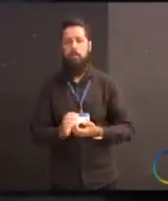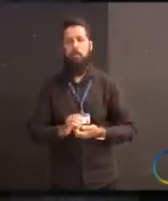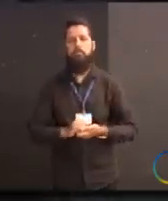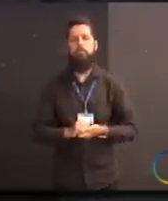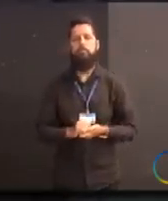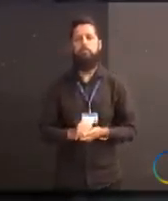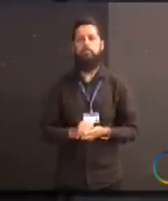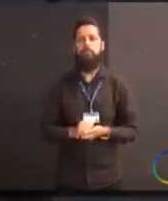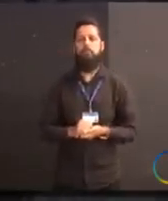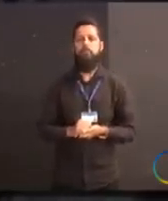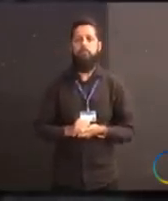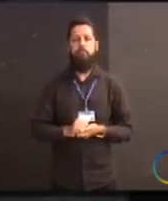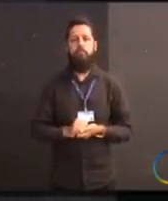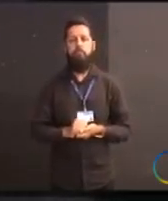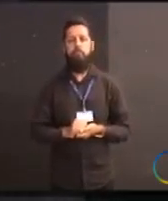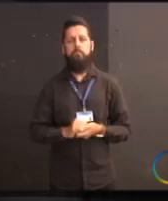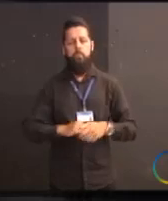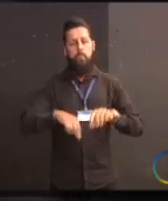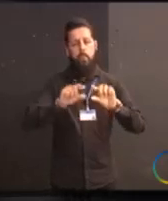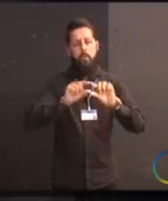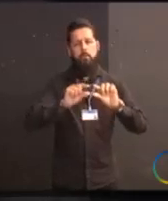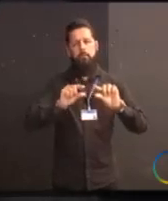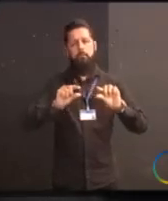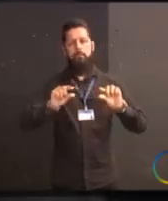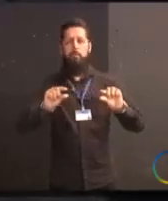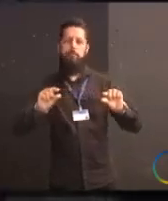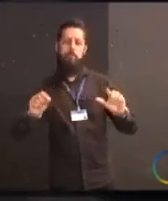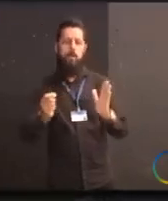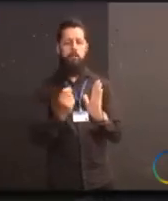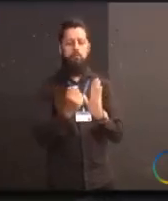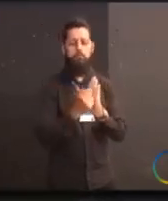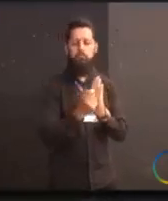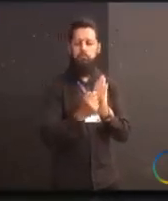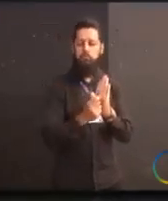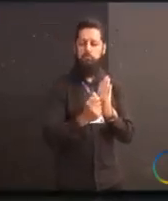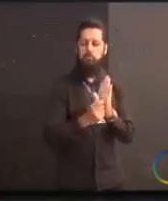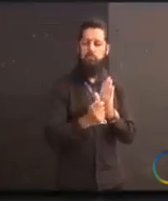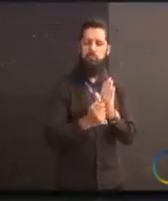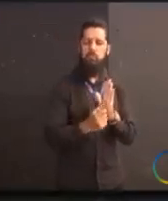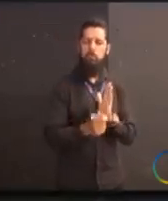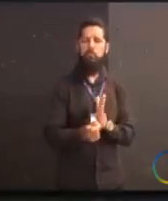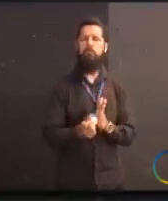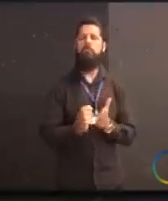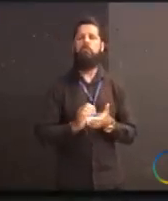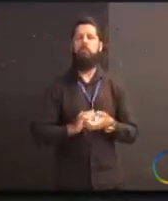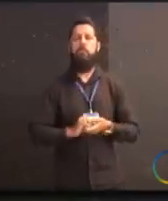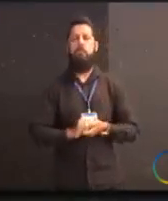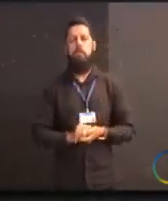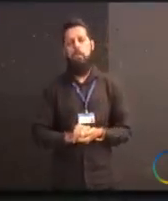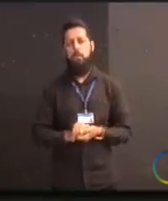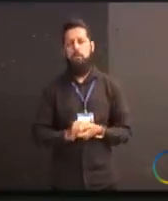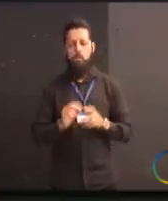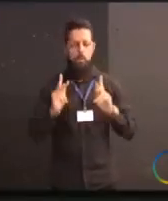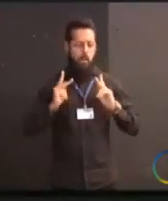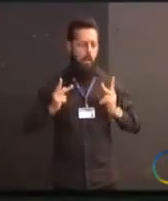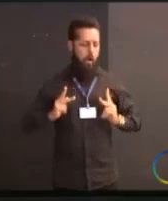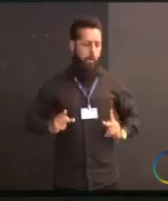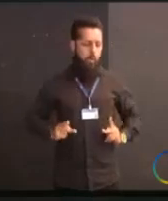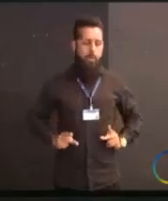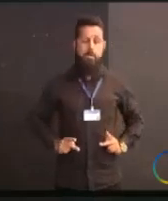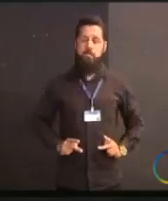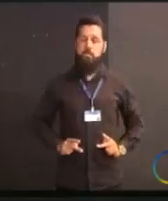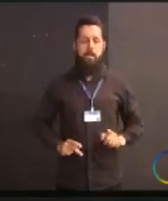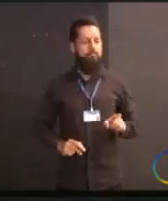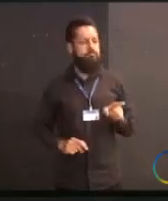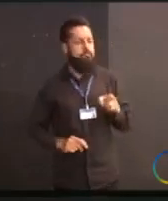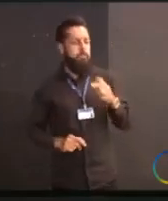Essa é uma frase que, quando eu resolvi escrever sobre a humanidade de Chico Xavier, essa frase